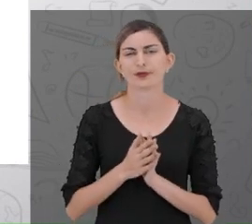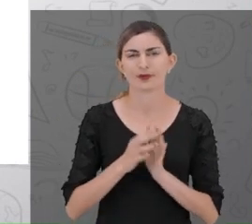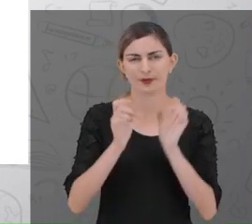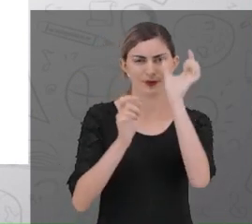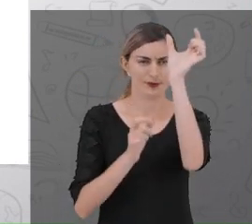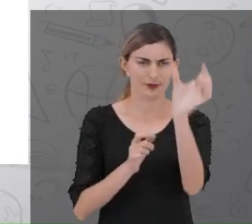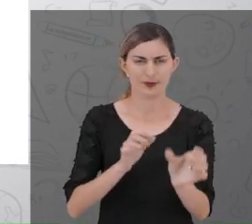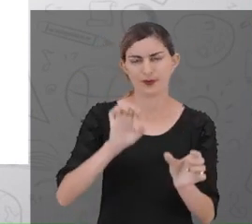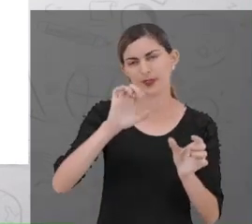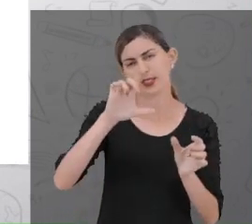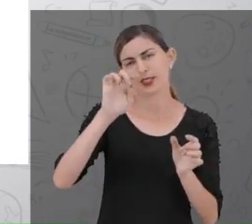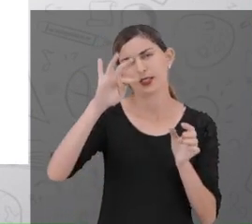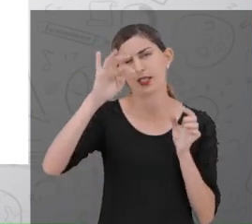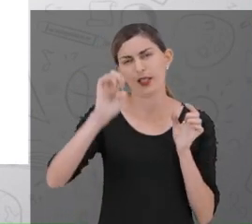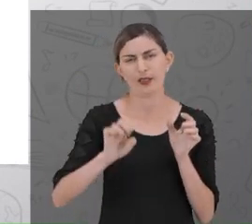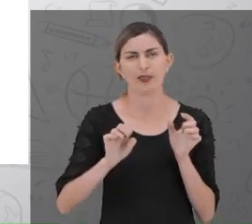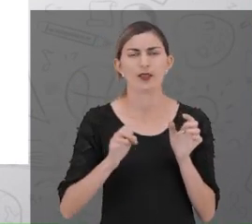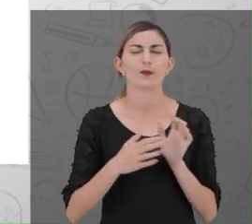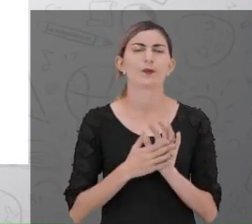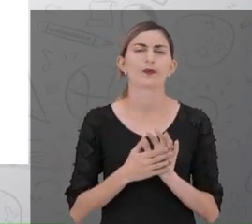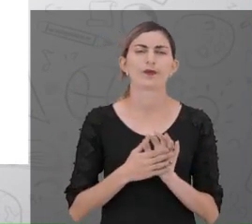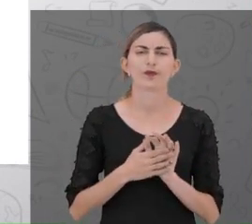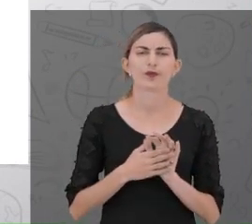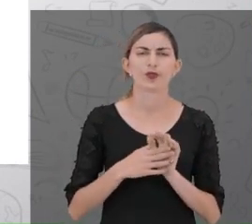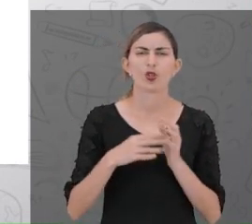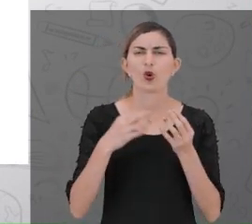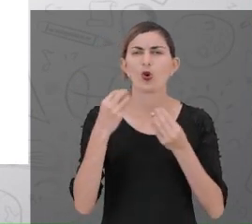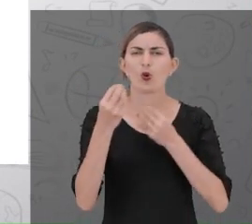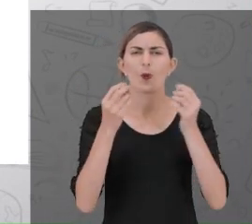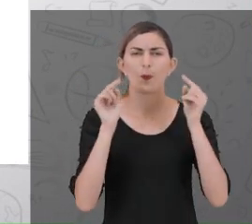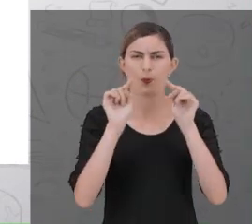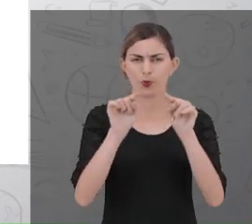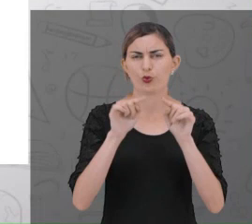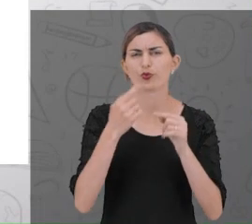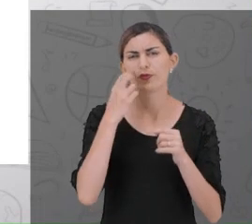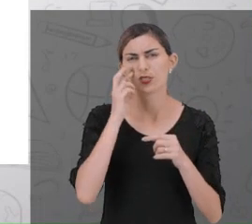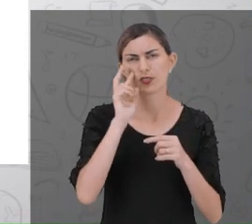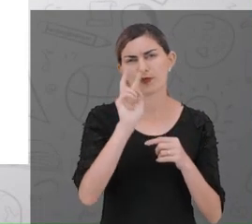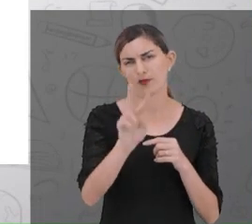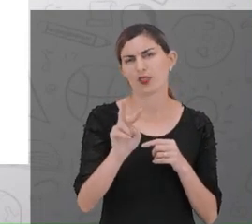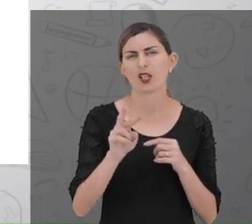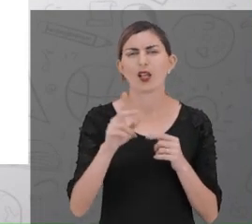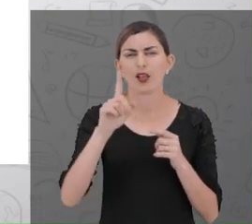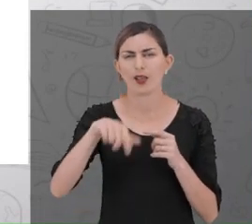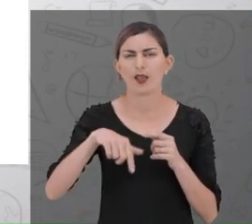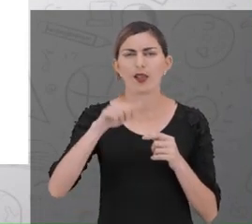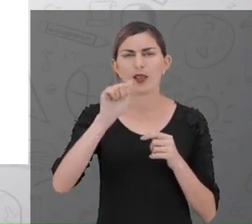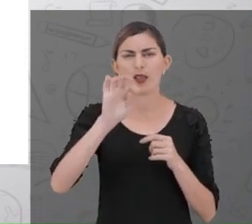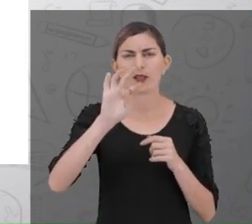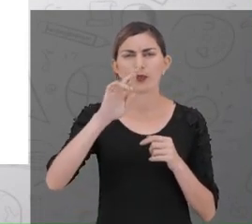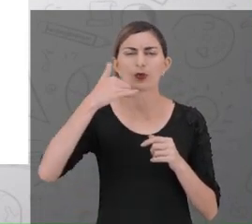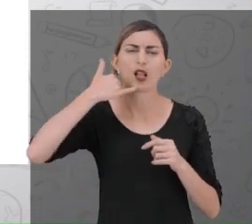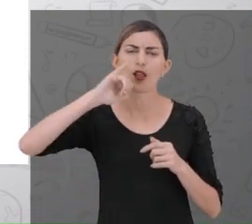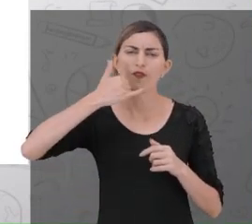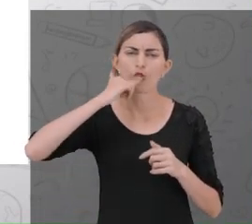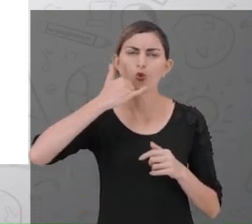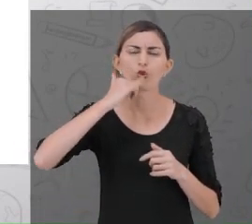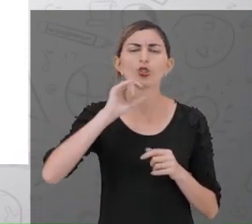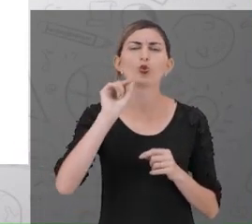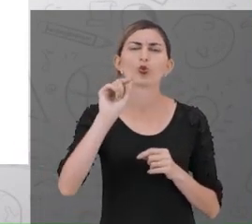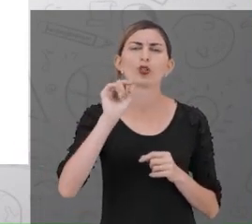tabela cliente com os seus respectivos atributos. O ponto que você deve observar é o